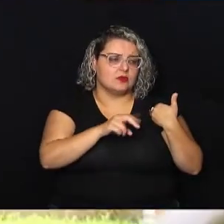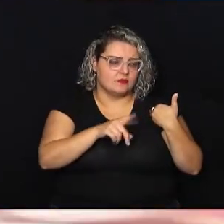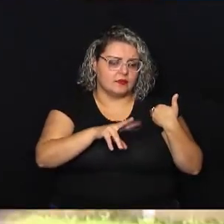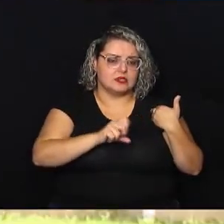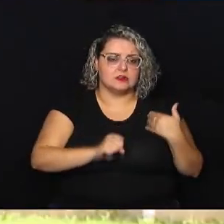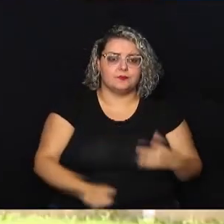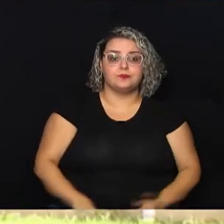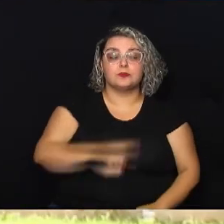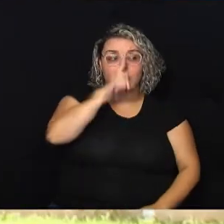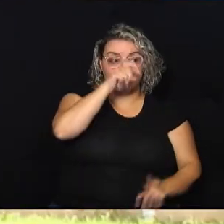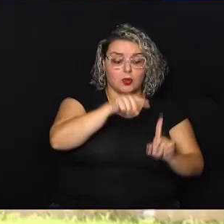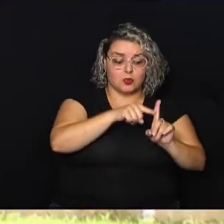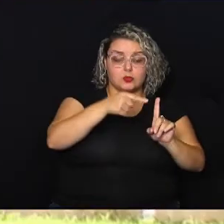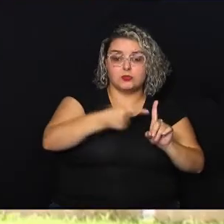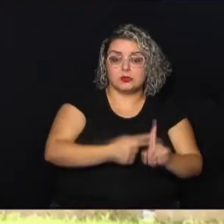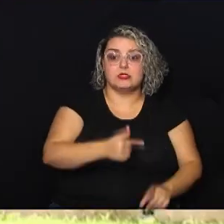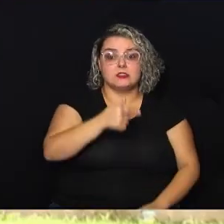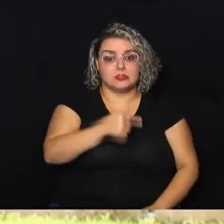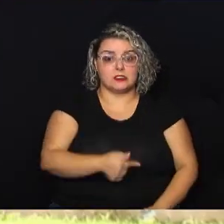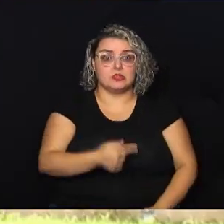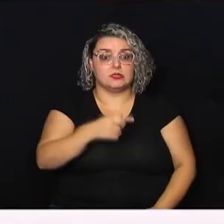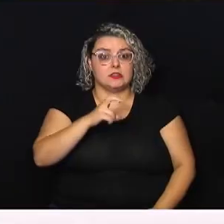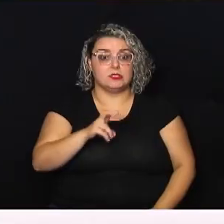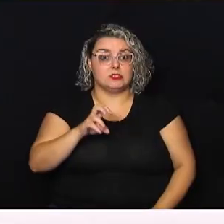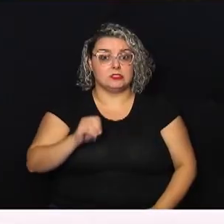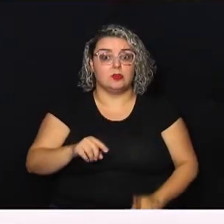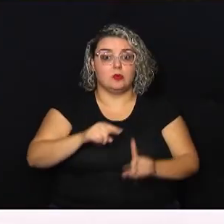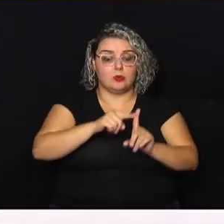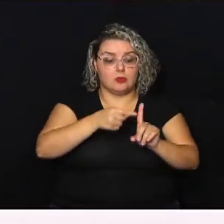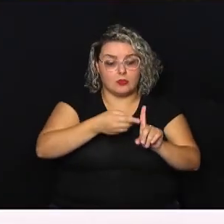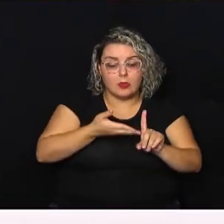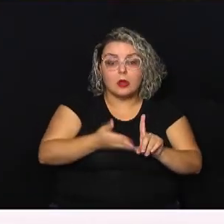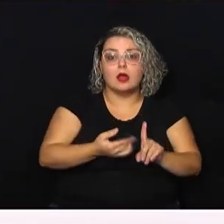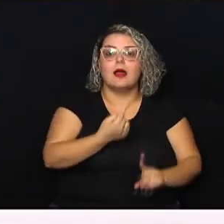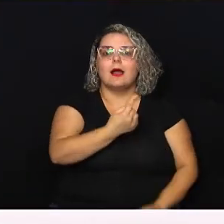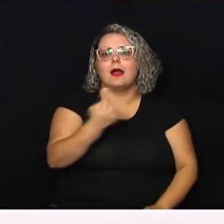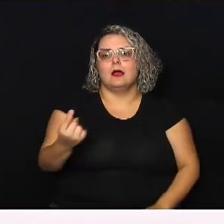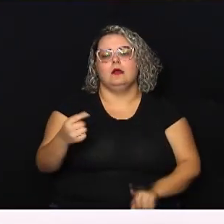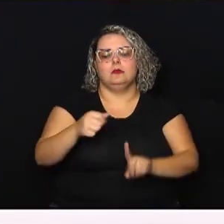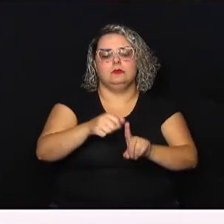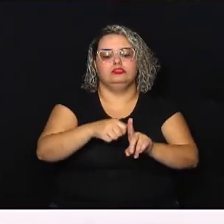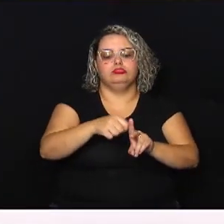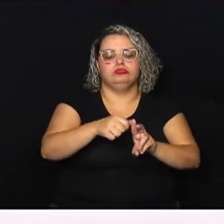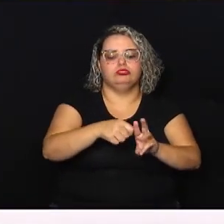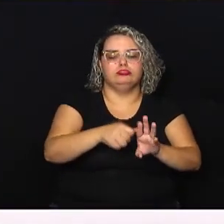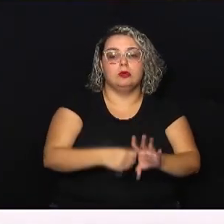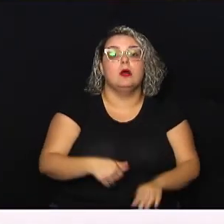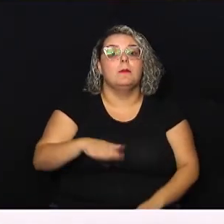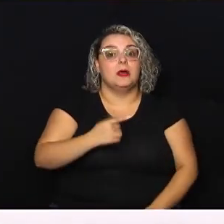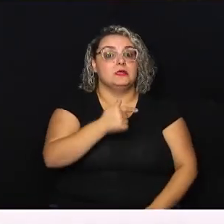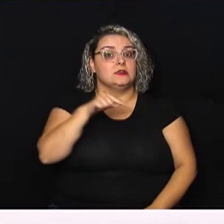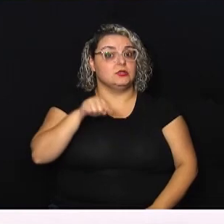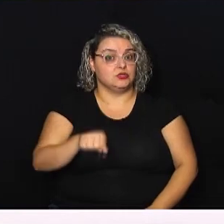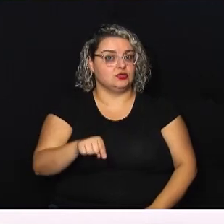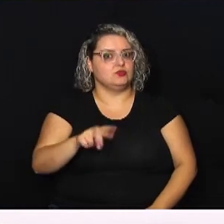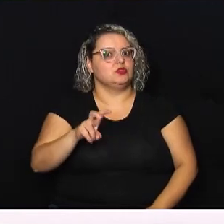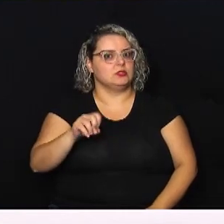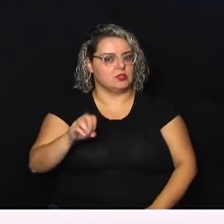de 750 partos por mês, mais de 7.000 atendimentos mensais entre